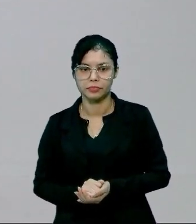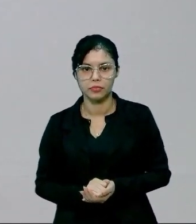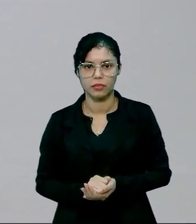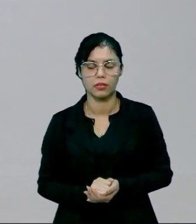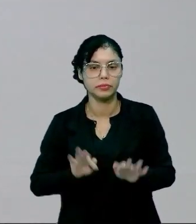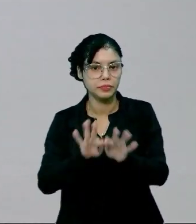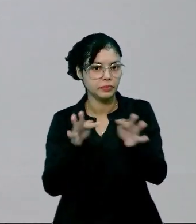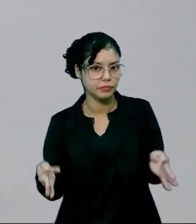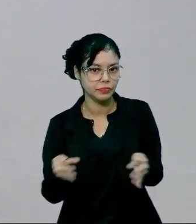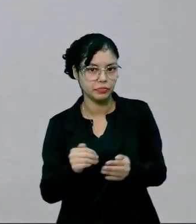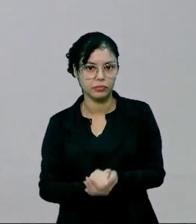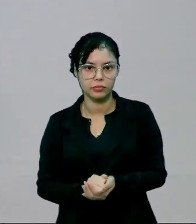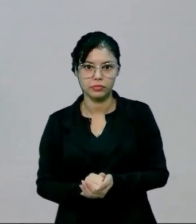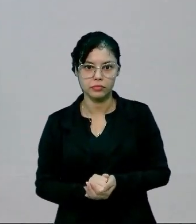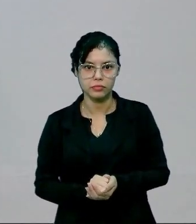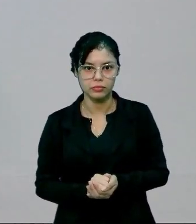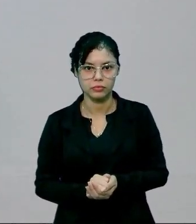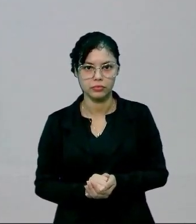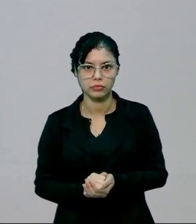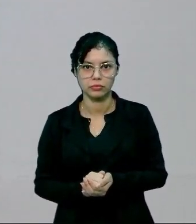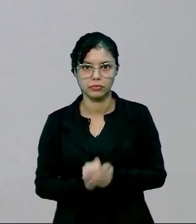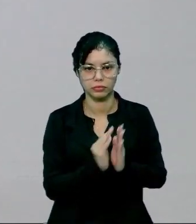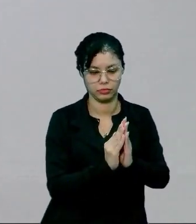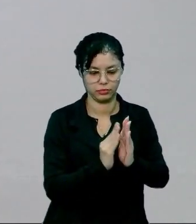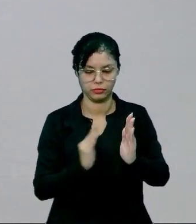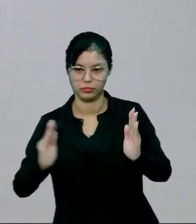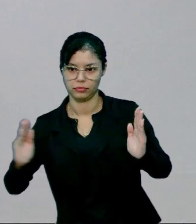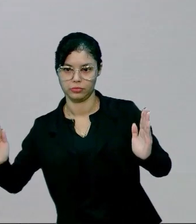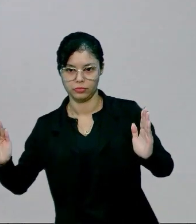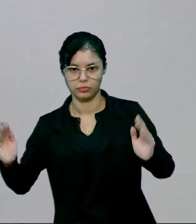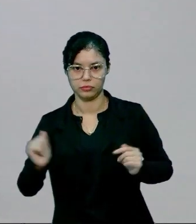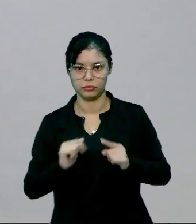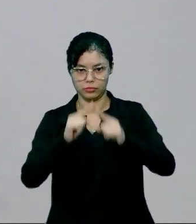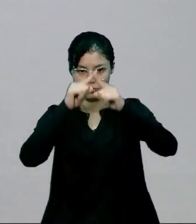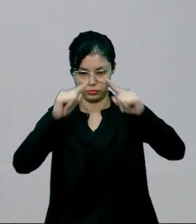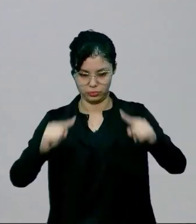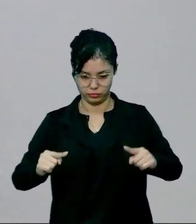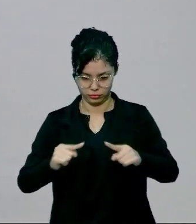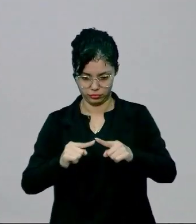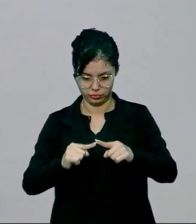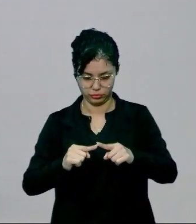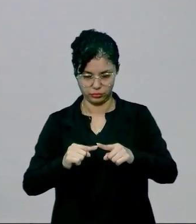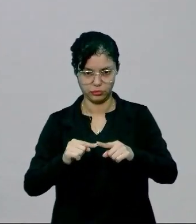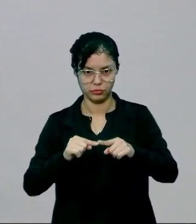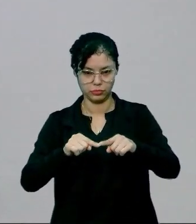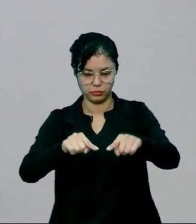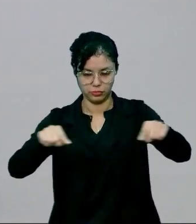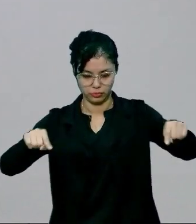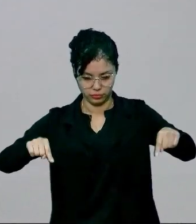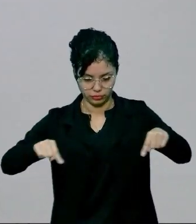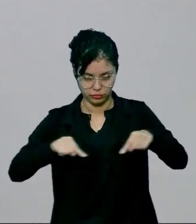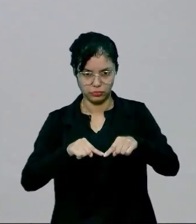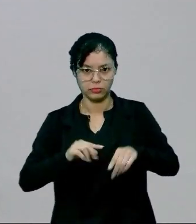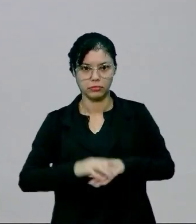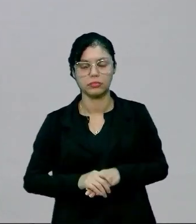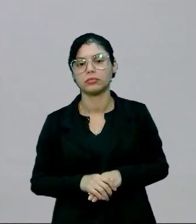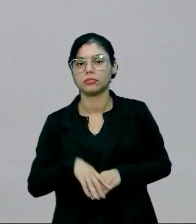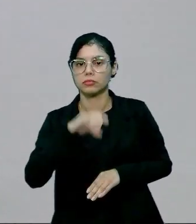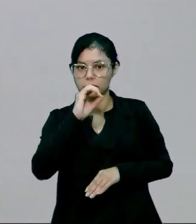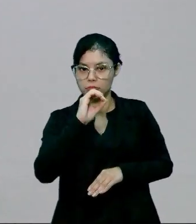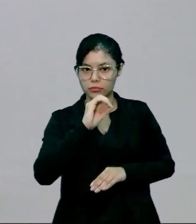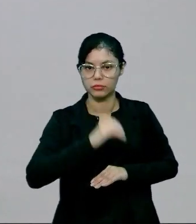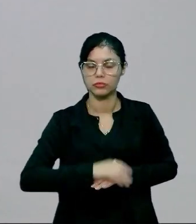Eu simplesmente só tirei um de dentro do outro, mas o cubo, a parte de cima, a letra